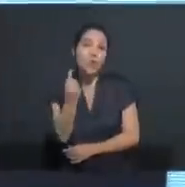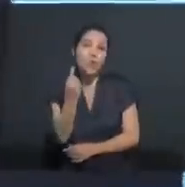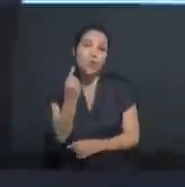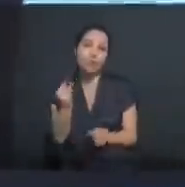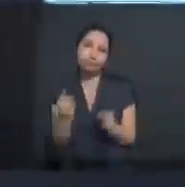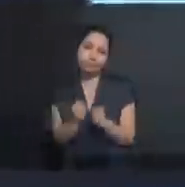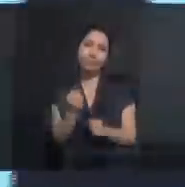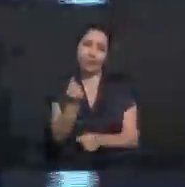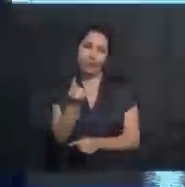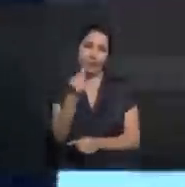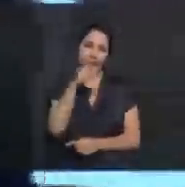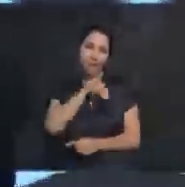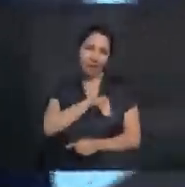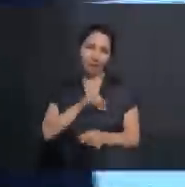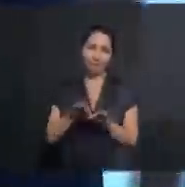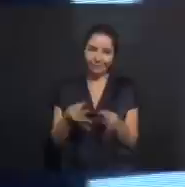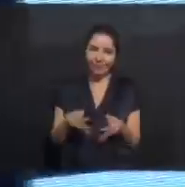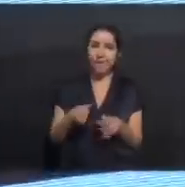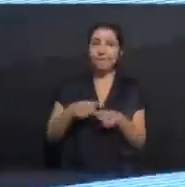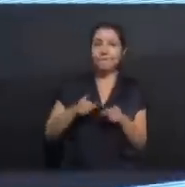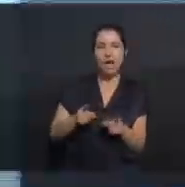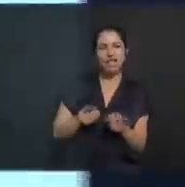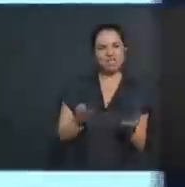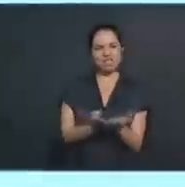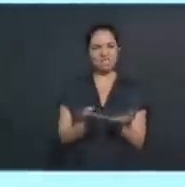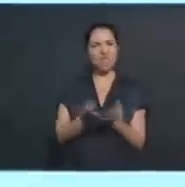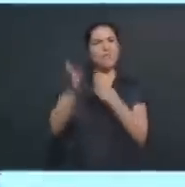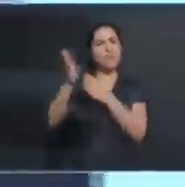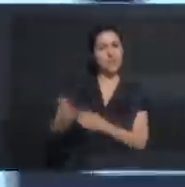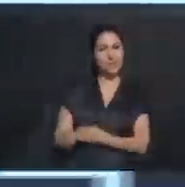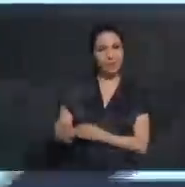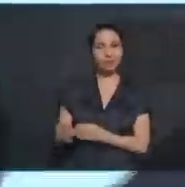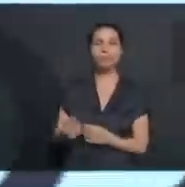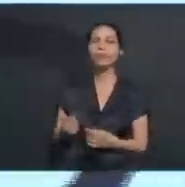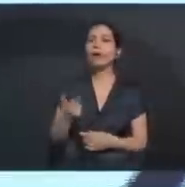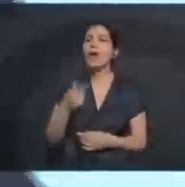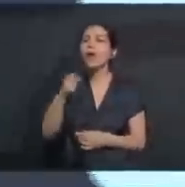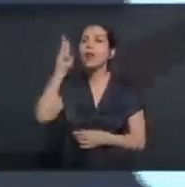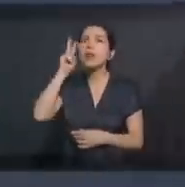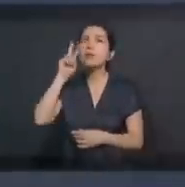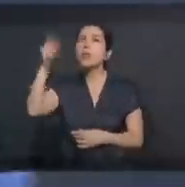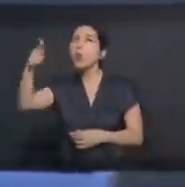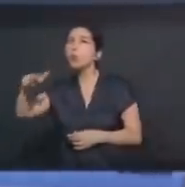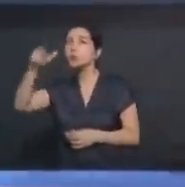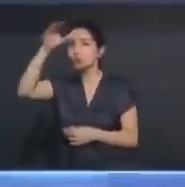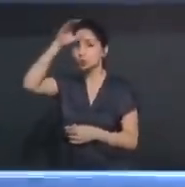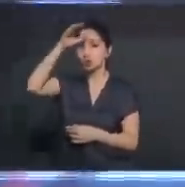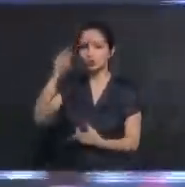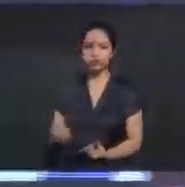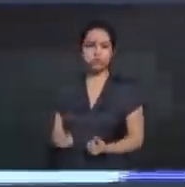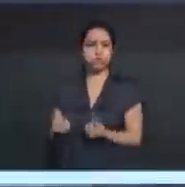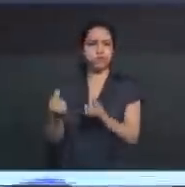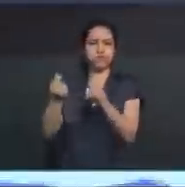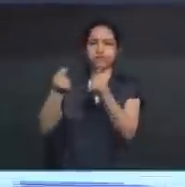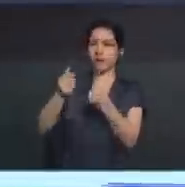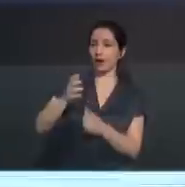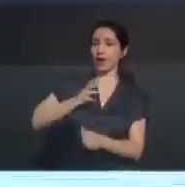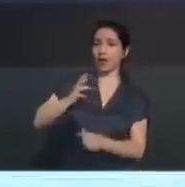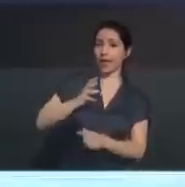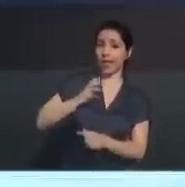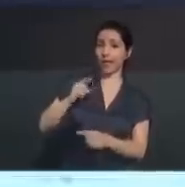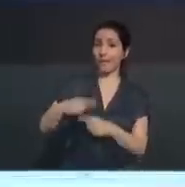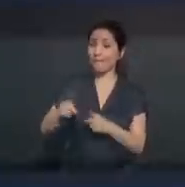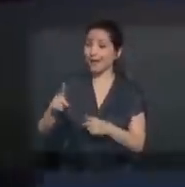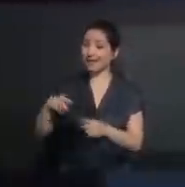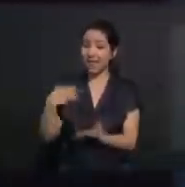salário mínimo, mas era uma cristã fiel. E eu me lembro que eu tenho um tio, que esse tio ganha muito dinheiro. Esse tio não serve